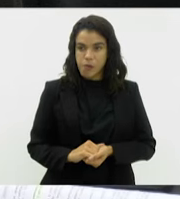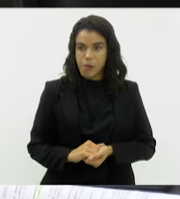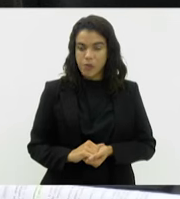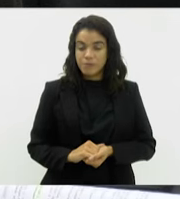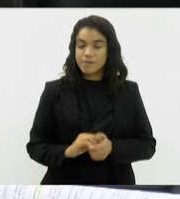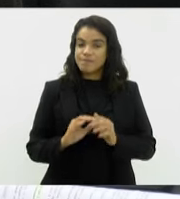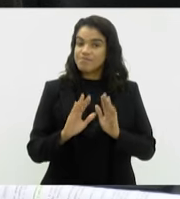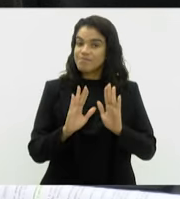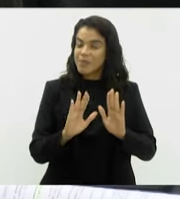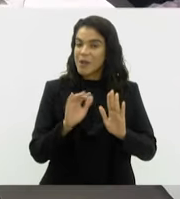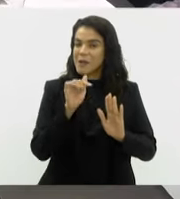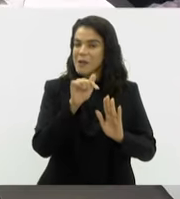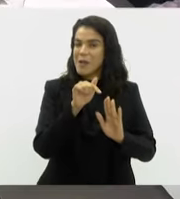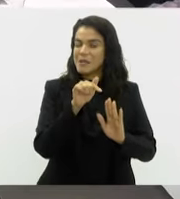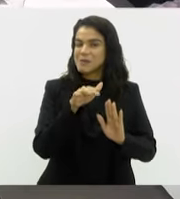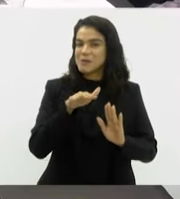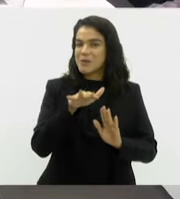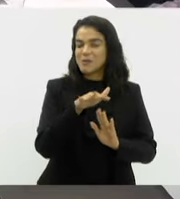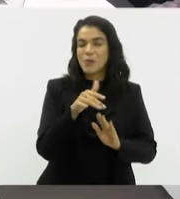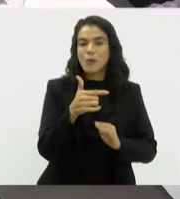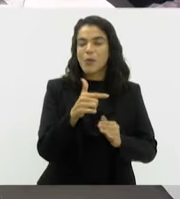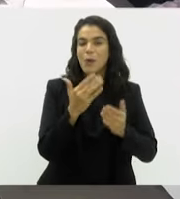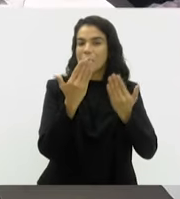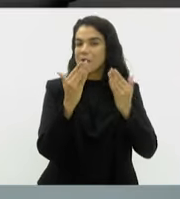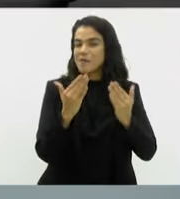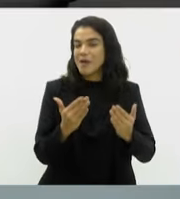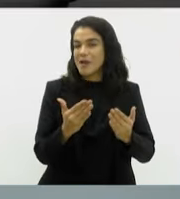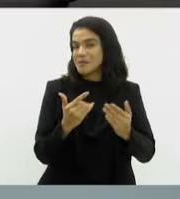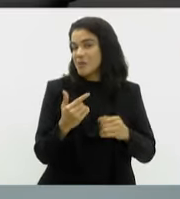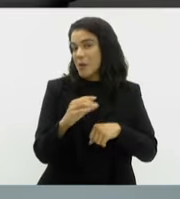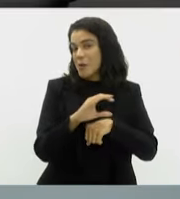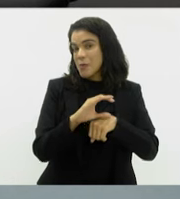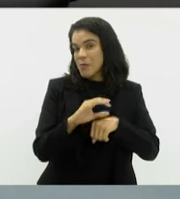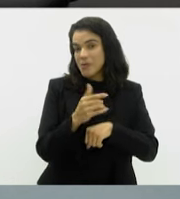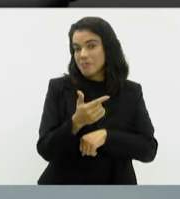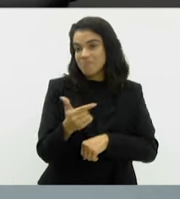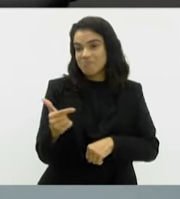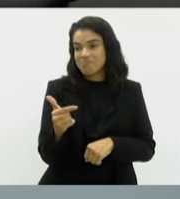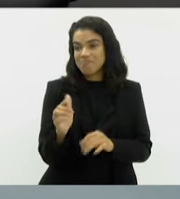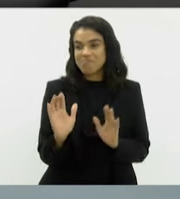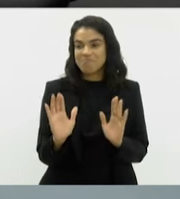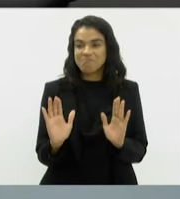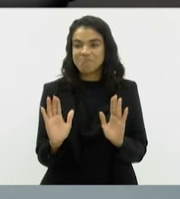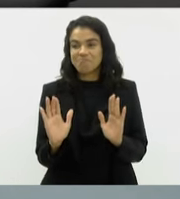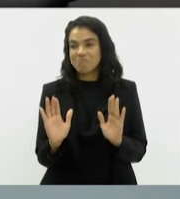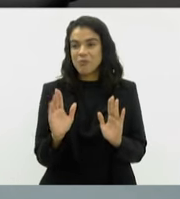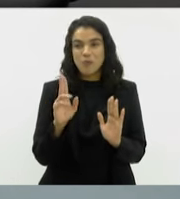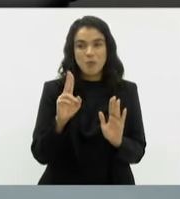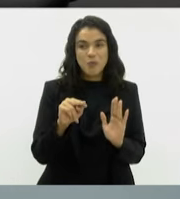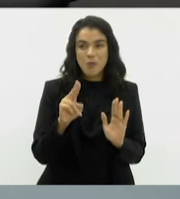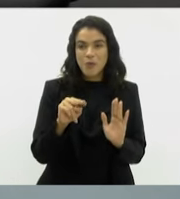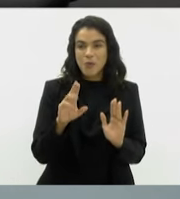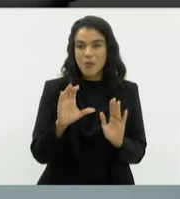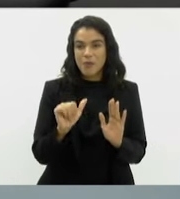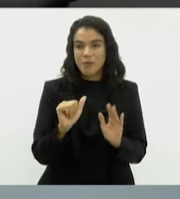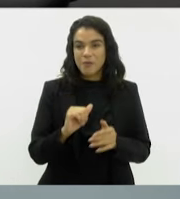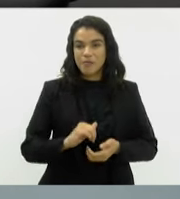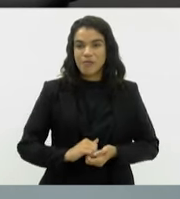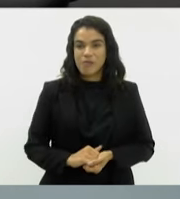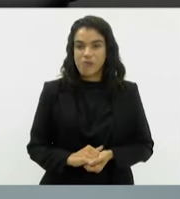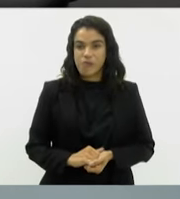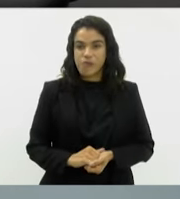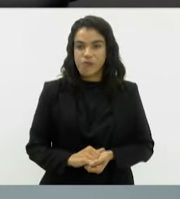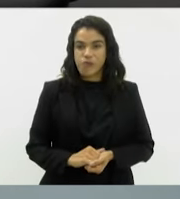Mas aí, nesse caso, não tem como medir, né? Porque o concurso não existiu. É, não tem como medir, mas... Não tem como medir nunca.